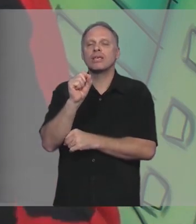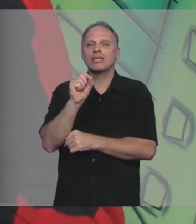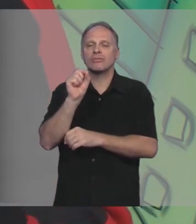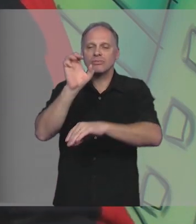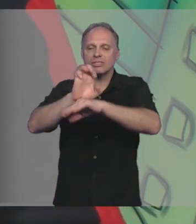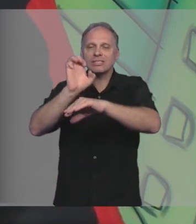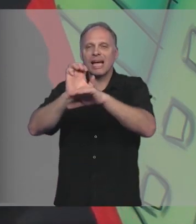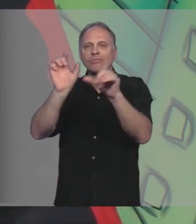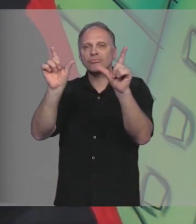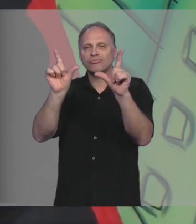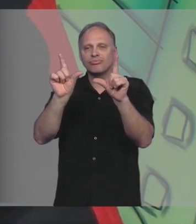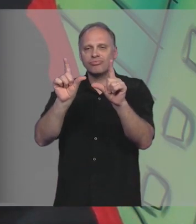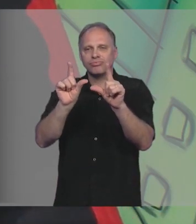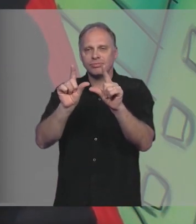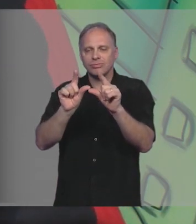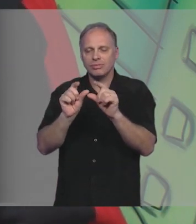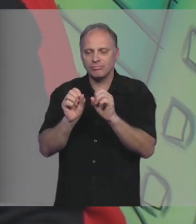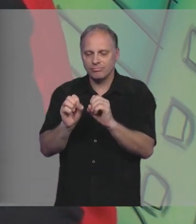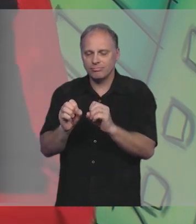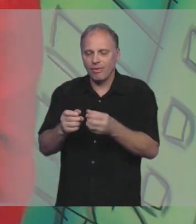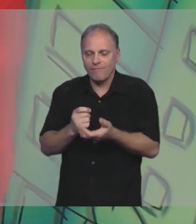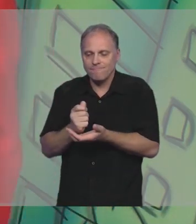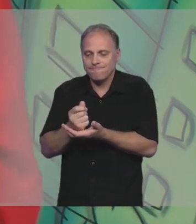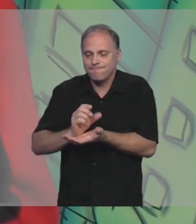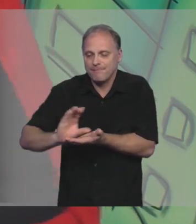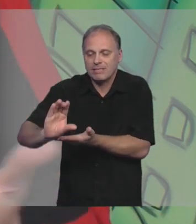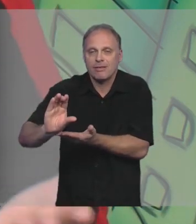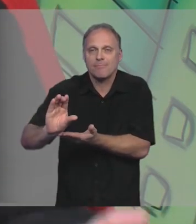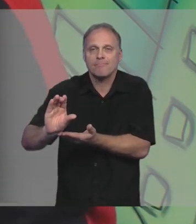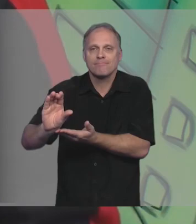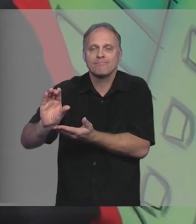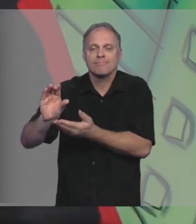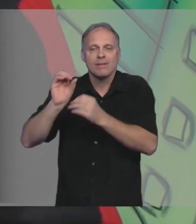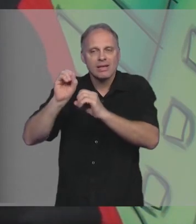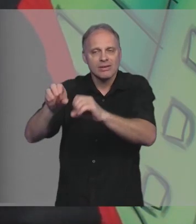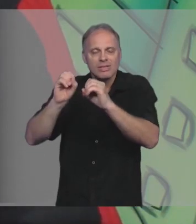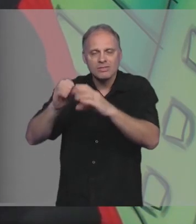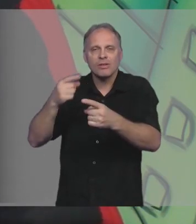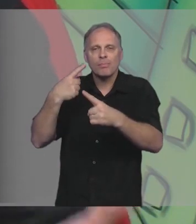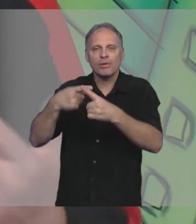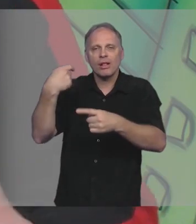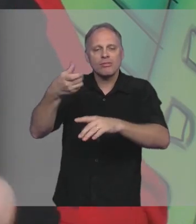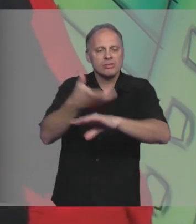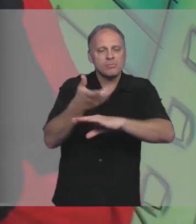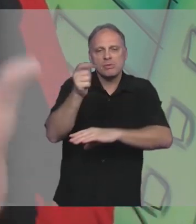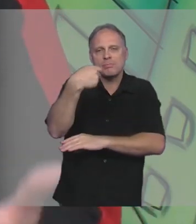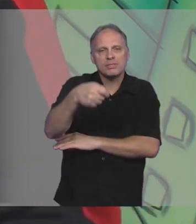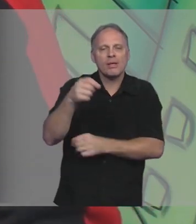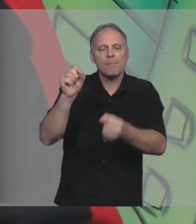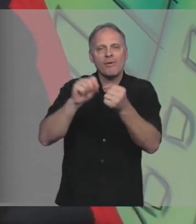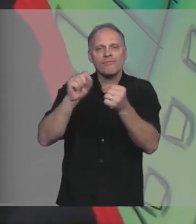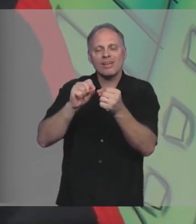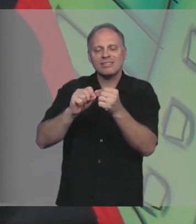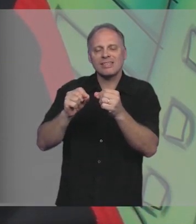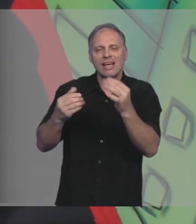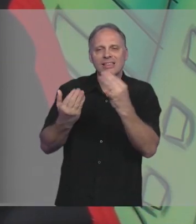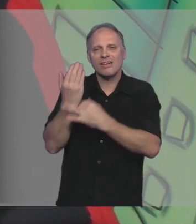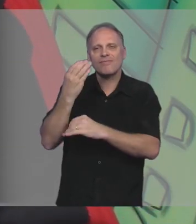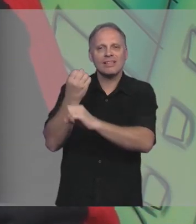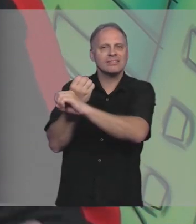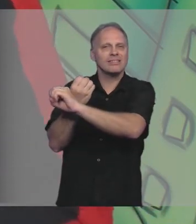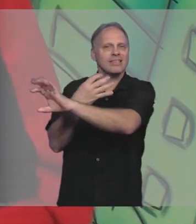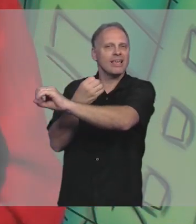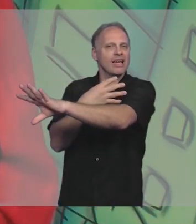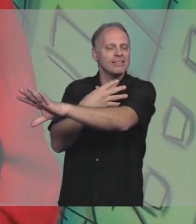estados diminuam os custos, porque eles não precisam oferecer todas essas disciplinas, eles podem fazer através de educação à